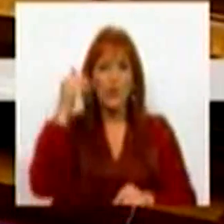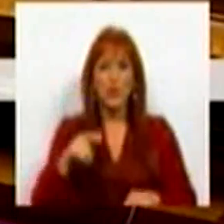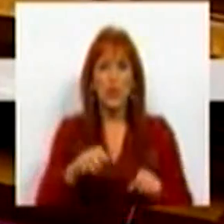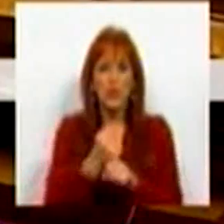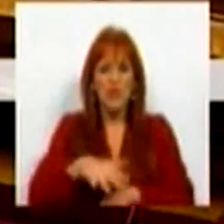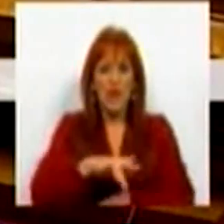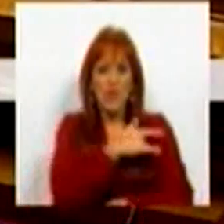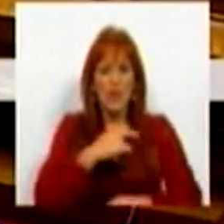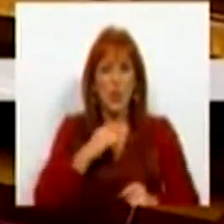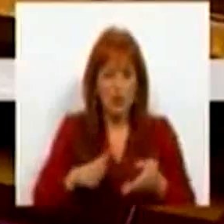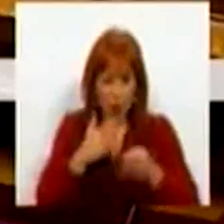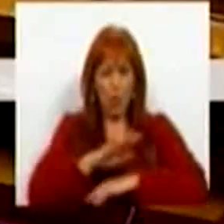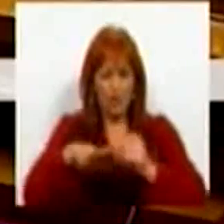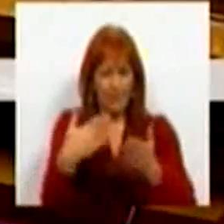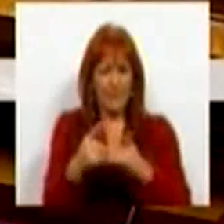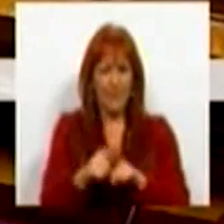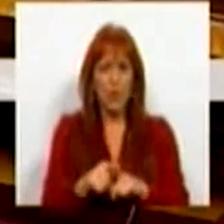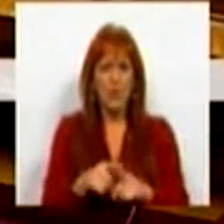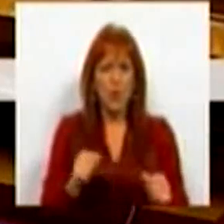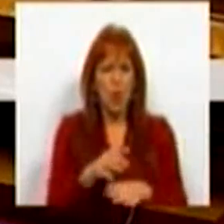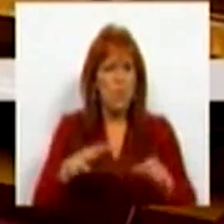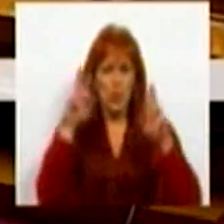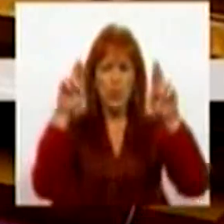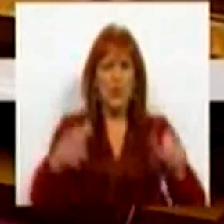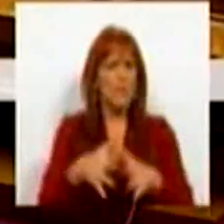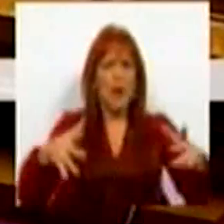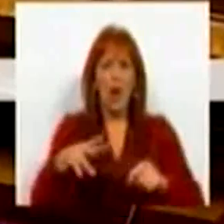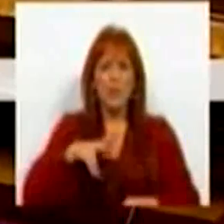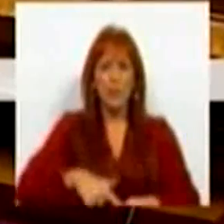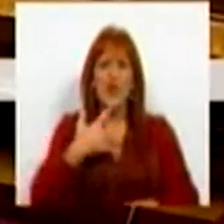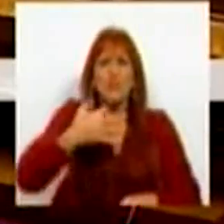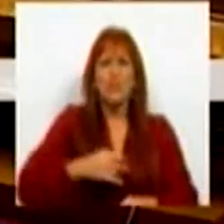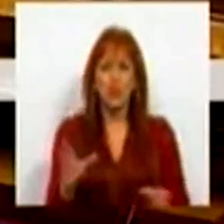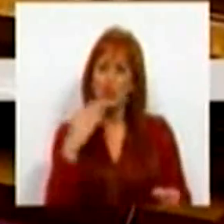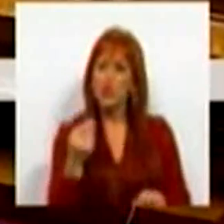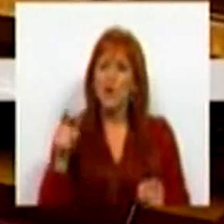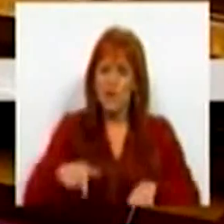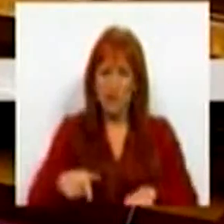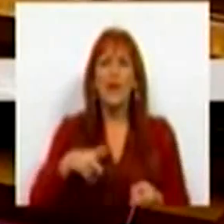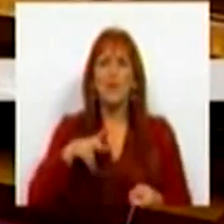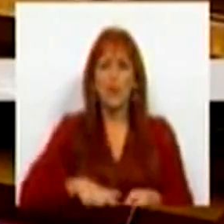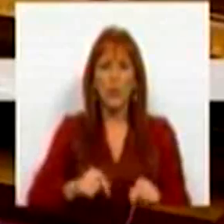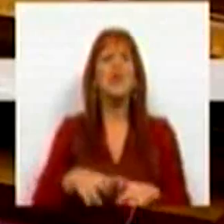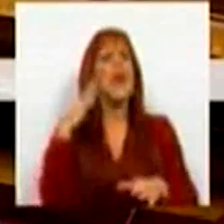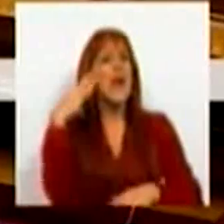Saúde para que continue a constituir um desígnio maior de todos os portugueses, também dos mais jovens cidadãos do país